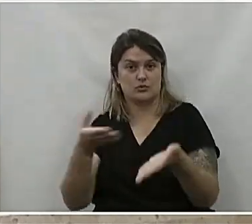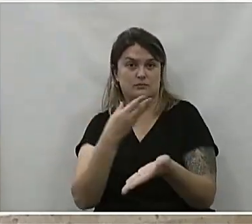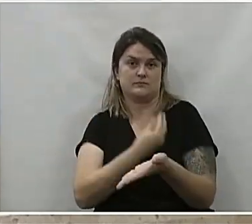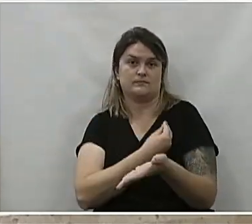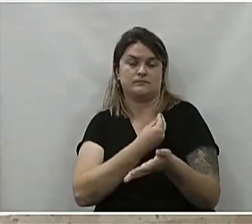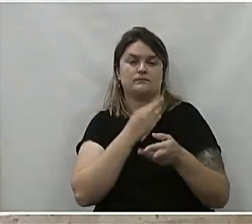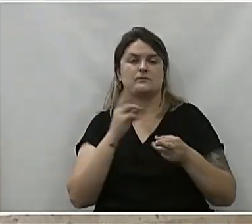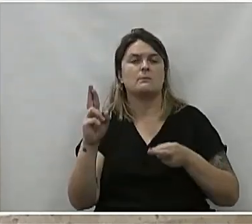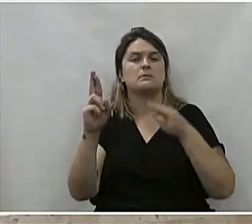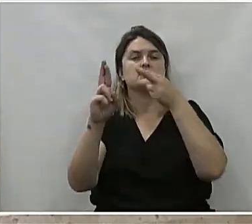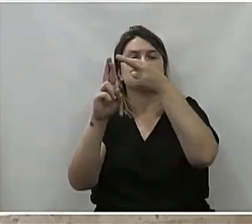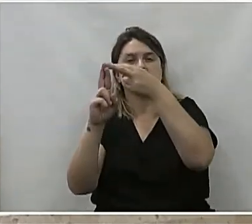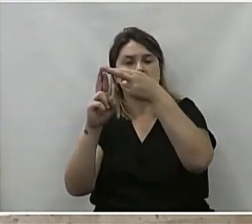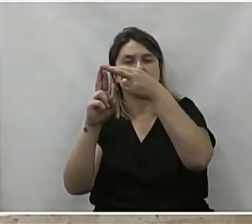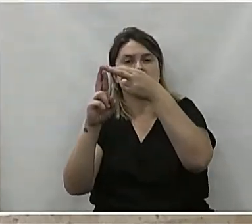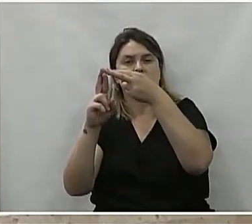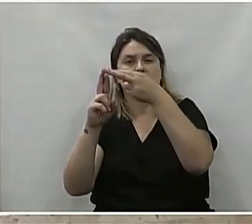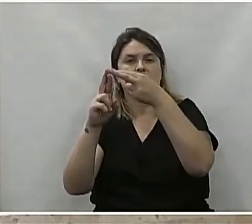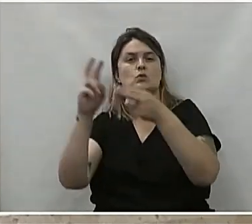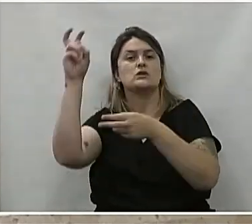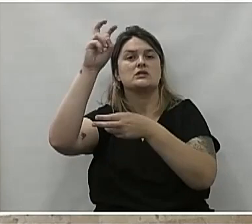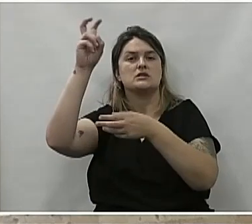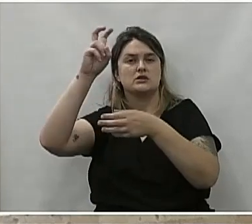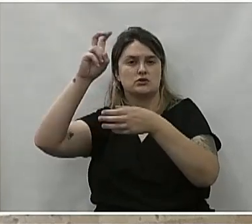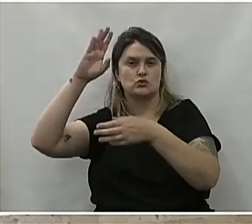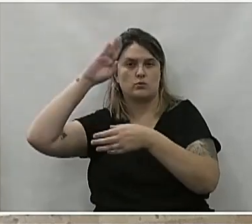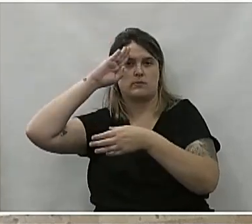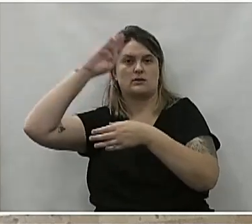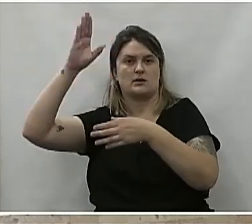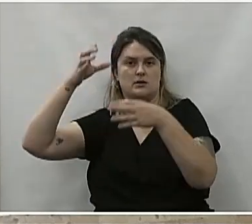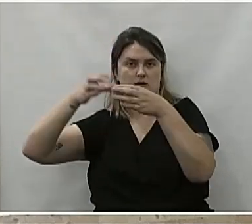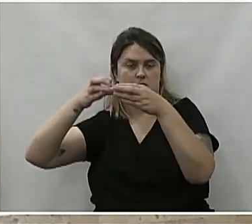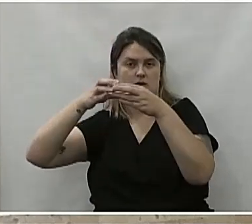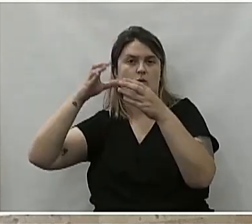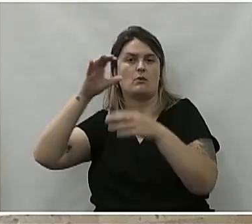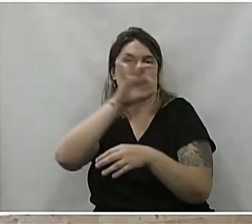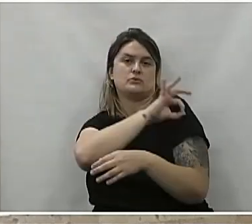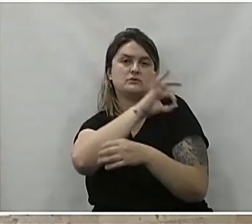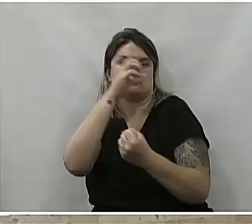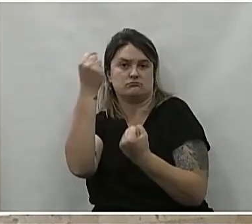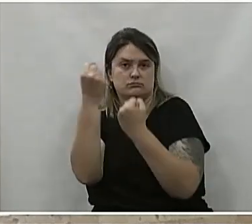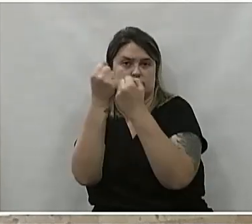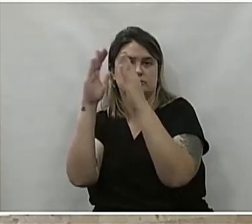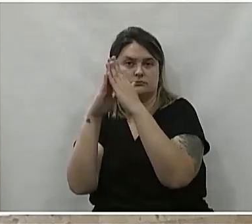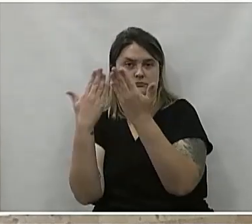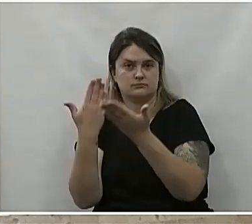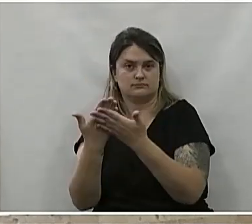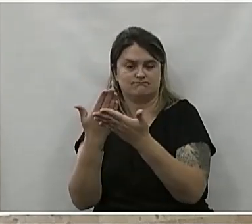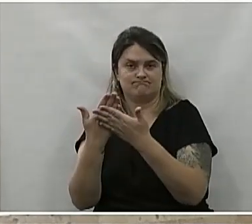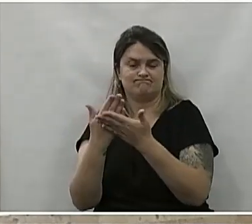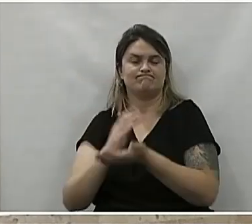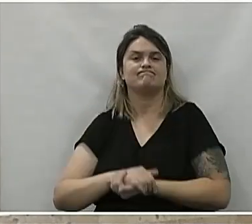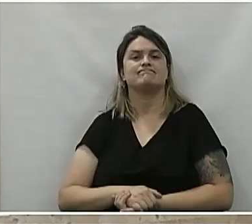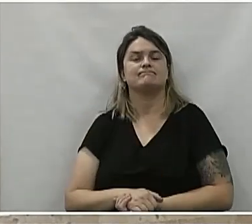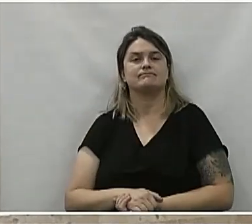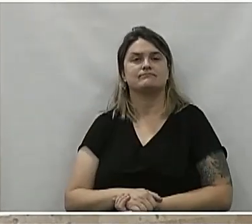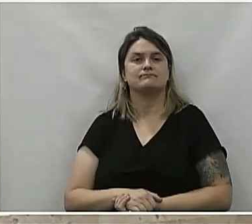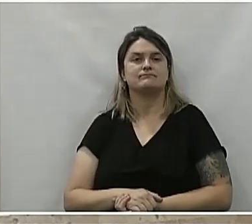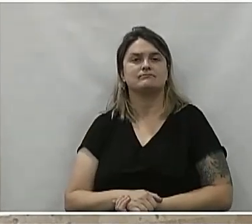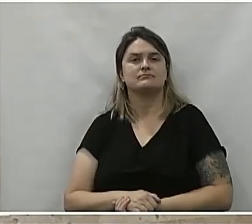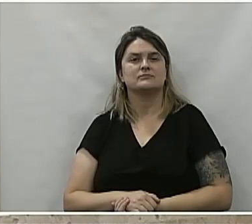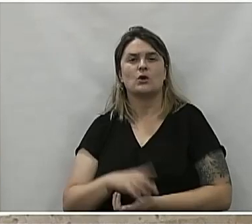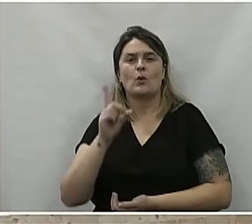Representando Esse grande Projeto Da patrulha Escolar Não trazendo Só